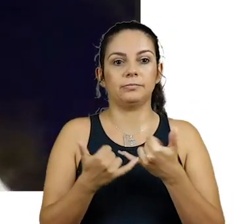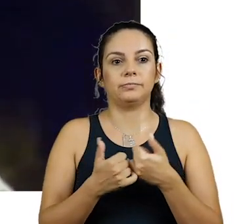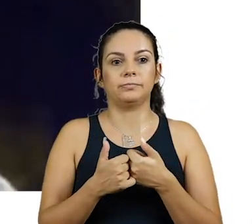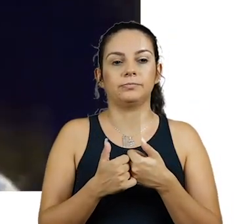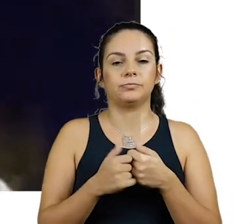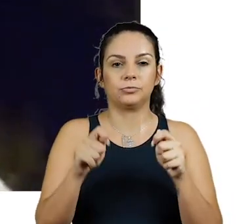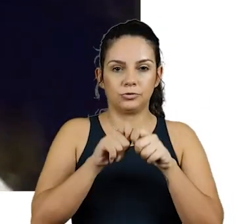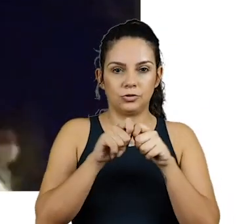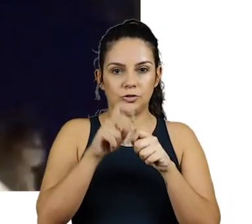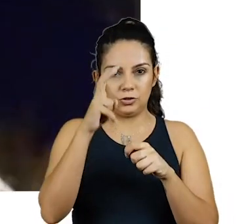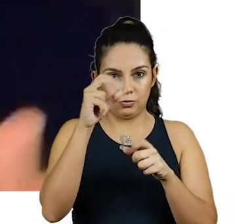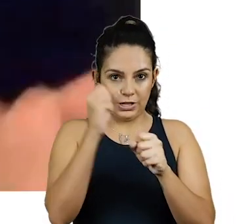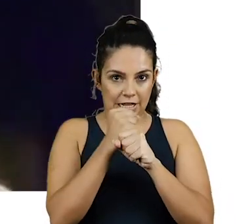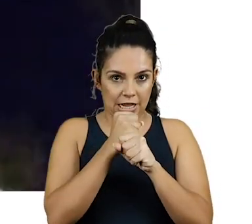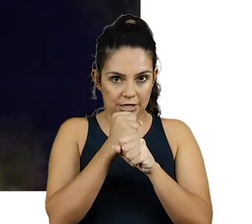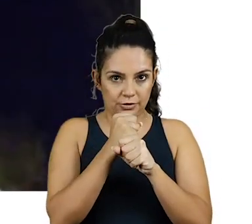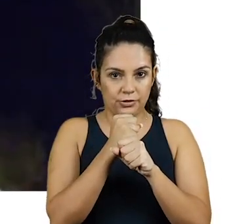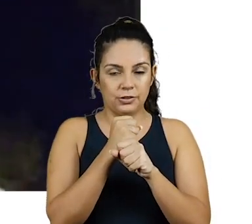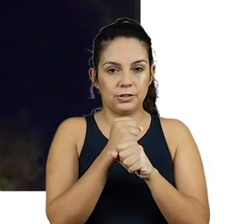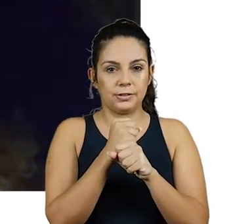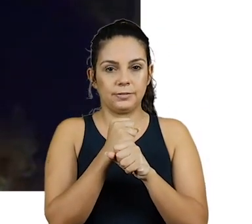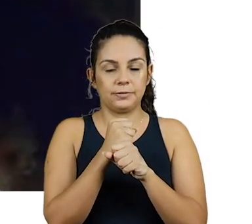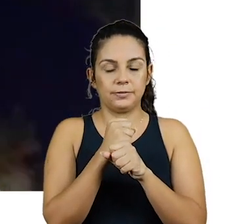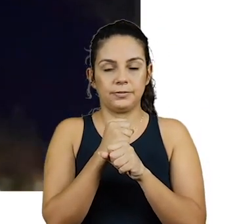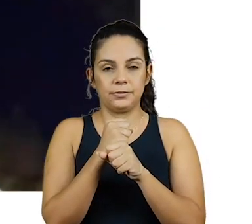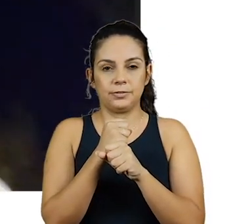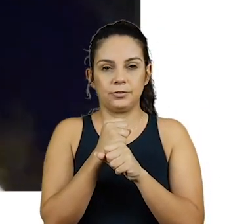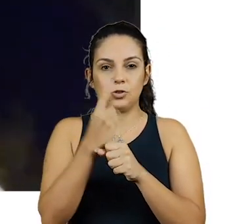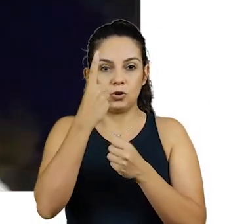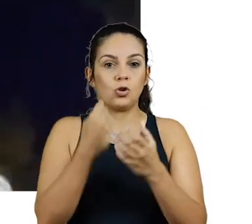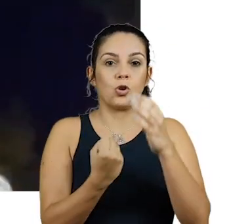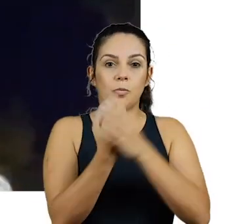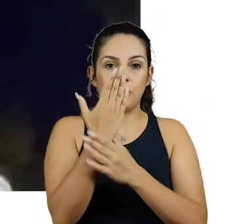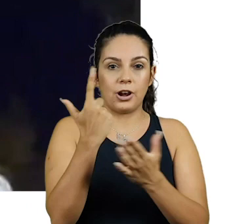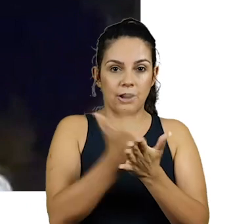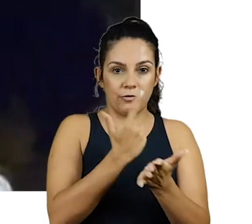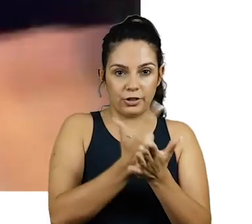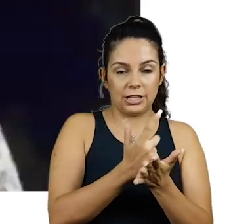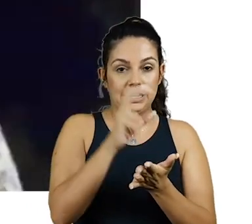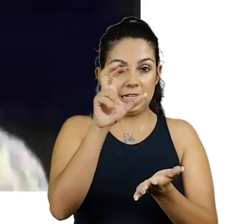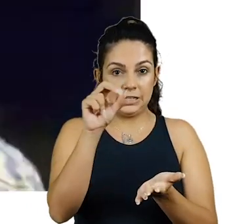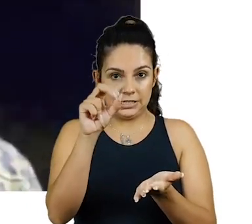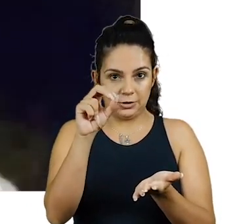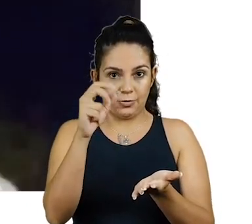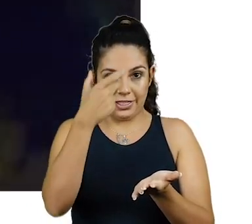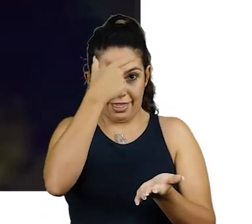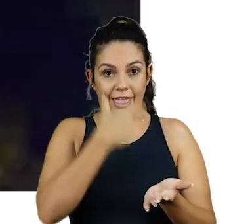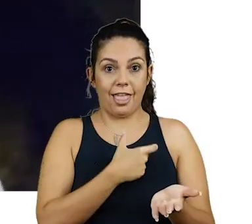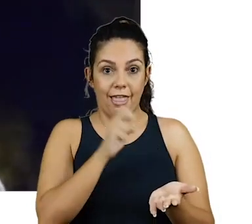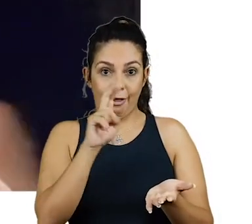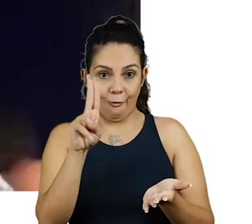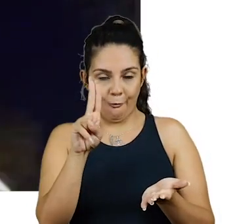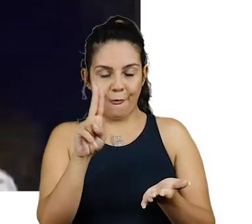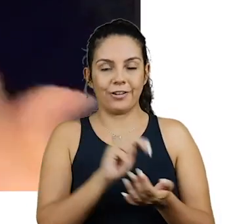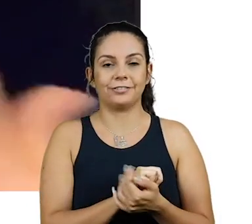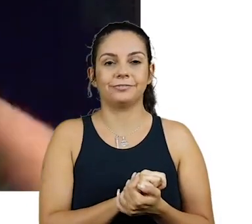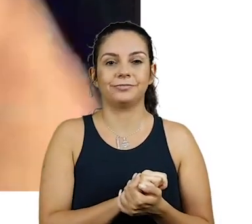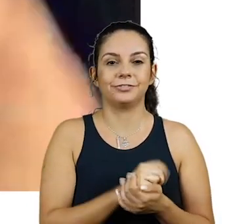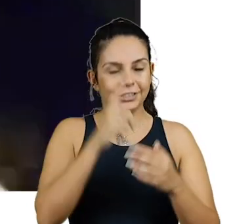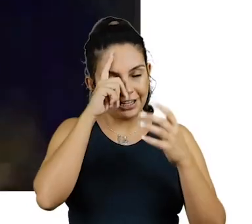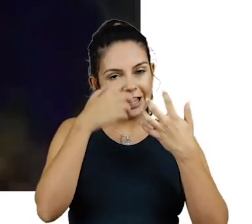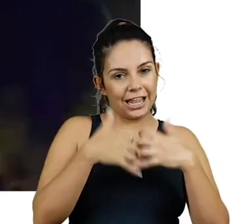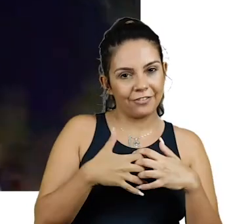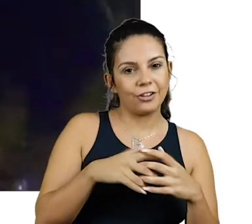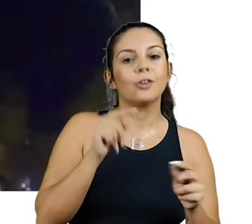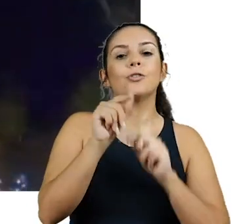encorpado, assim, quando eu fiz 50 anos. Aí, pela E-Galáxia, eu lancei um livro chamado 50, né? Eu fiquei, né,